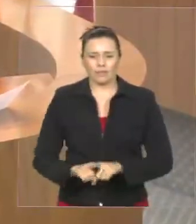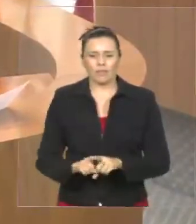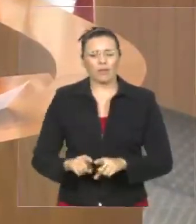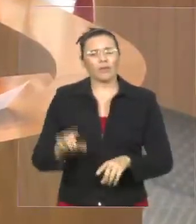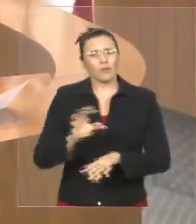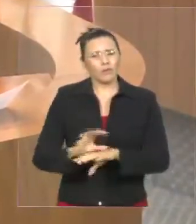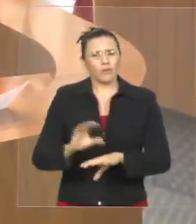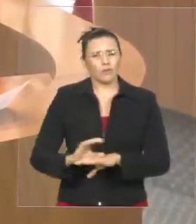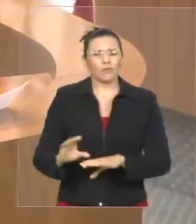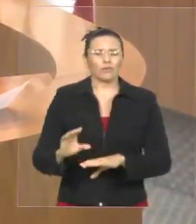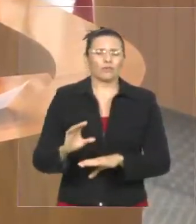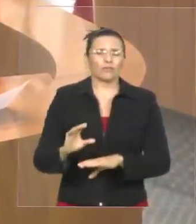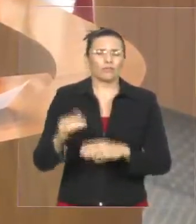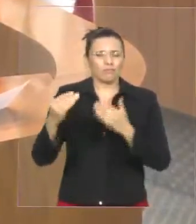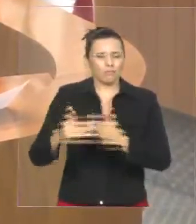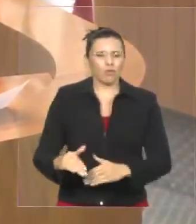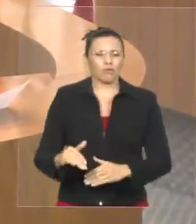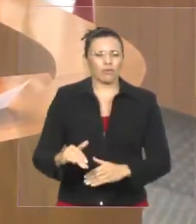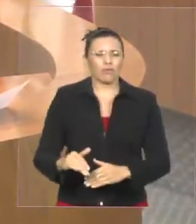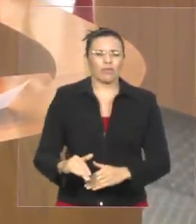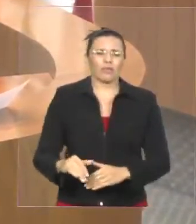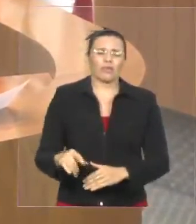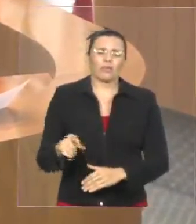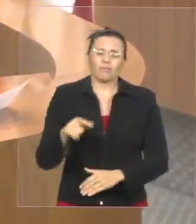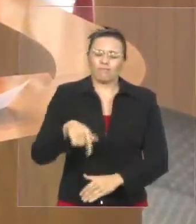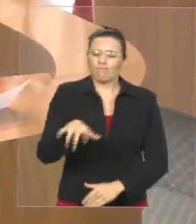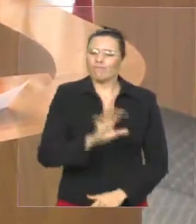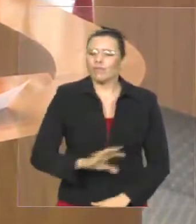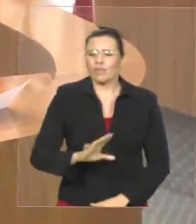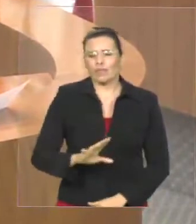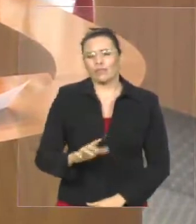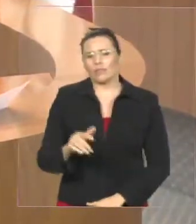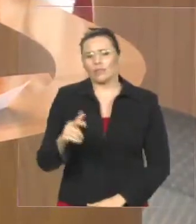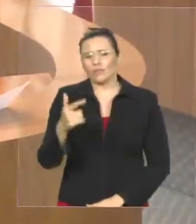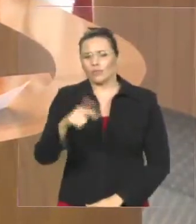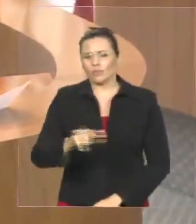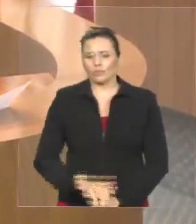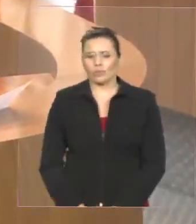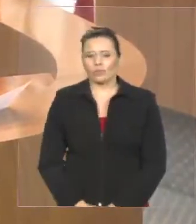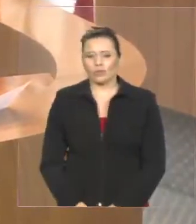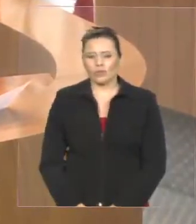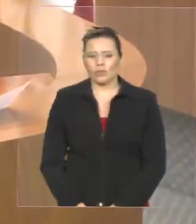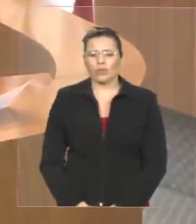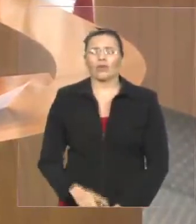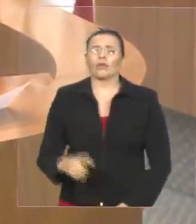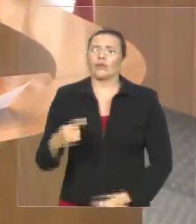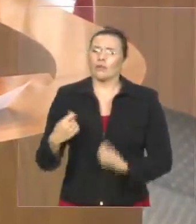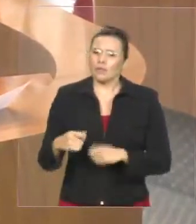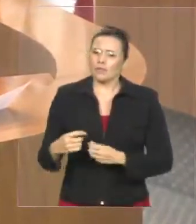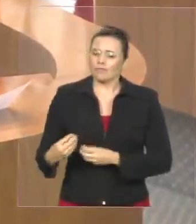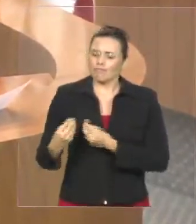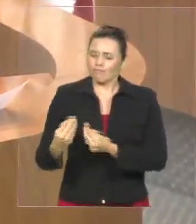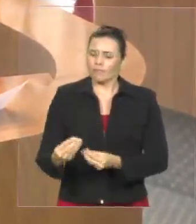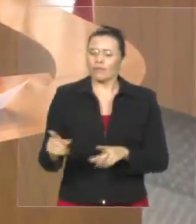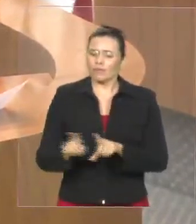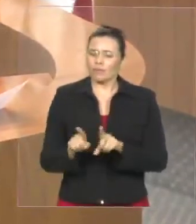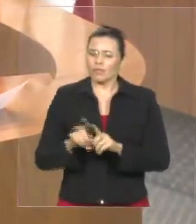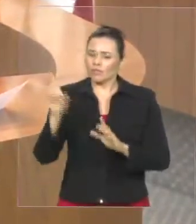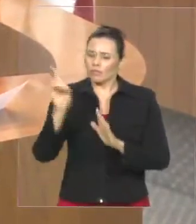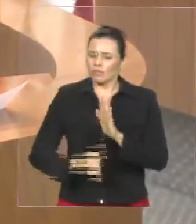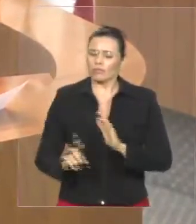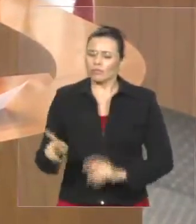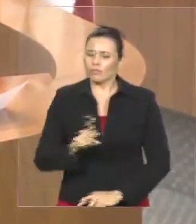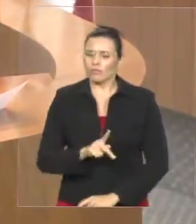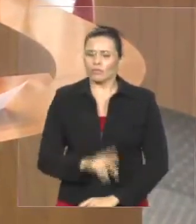garantir direitos dos professores, porque há uma convicção, uma firmeza no Estado que tem feito todo o esforço